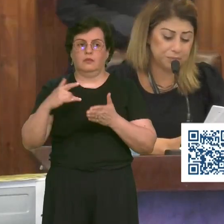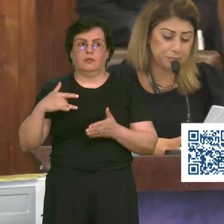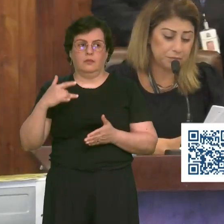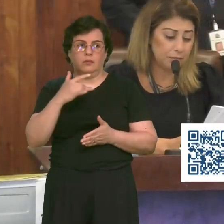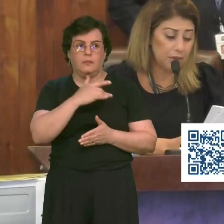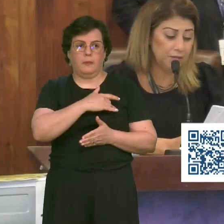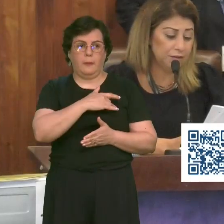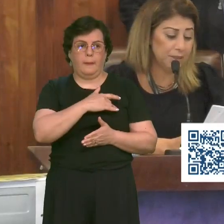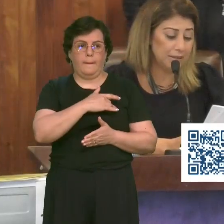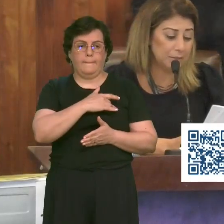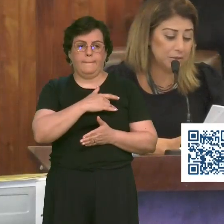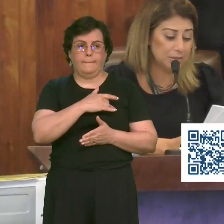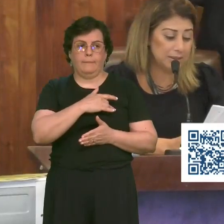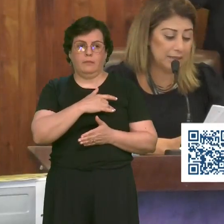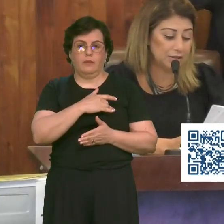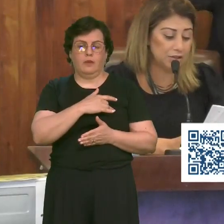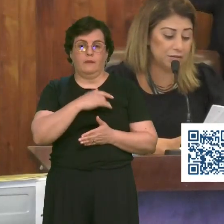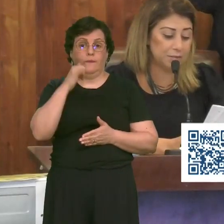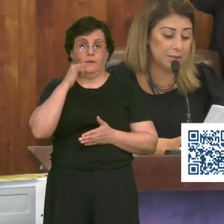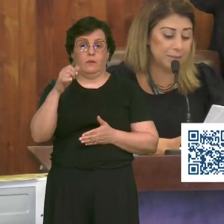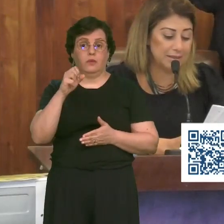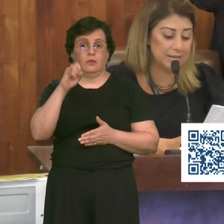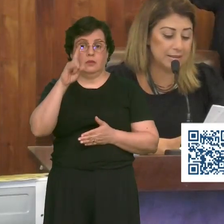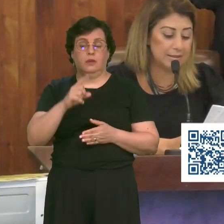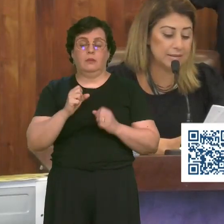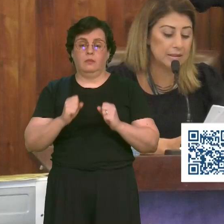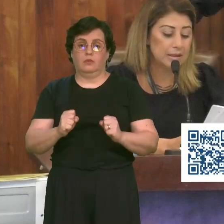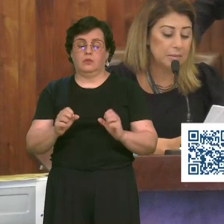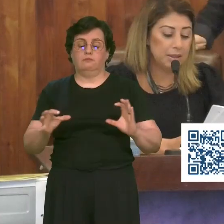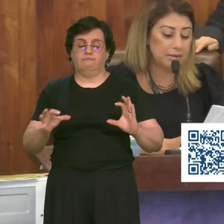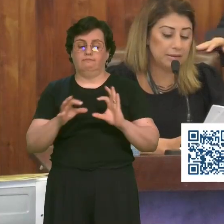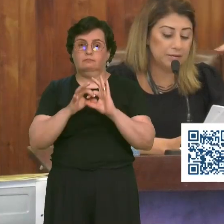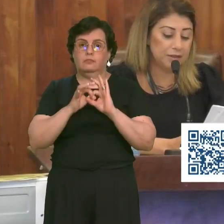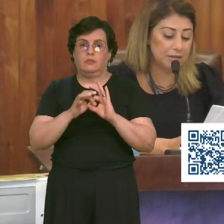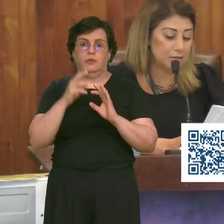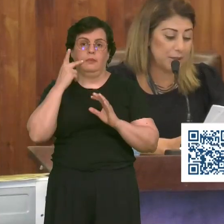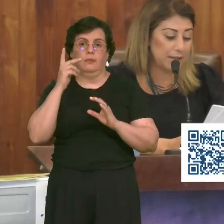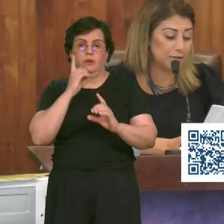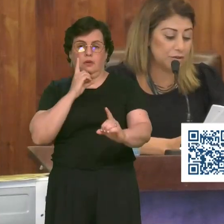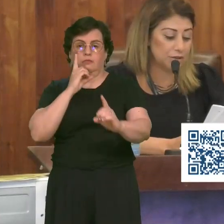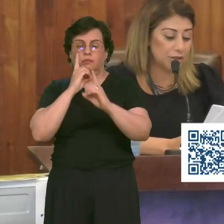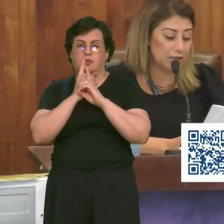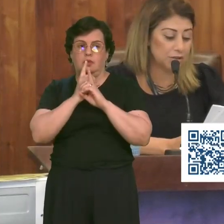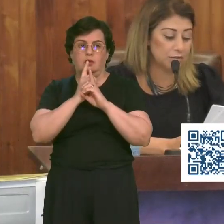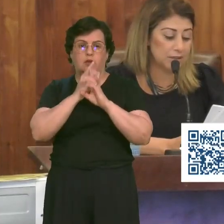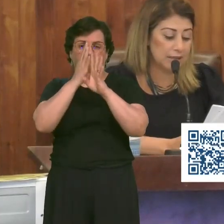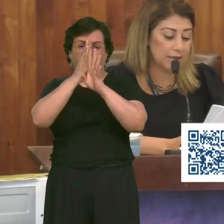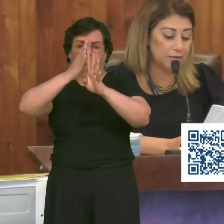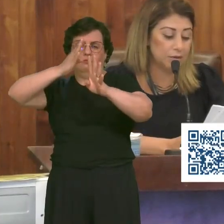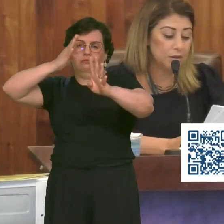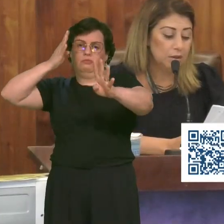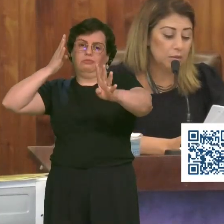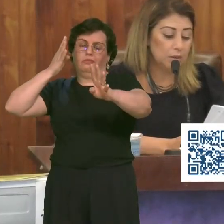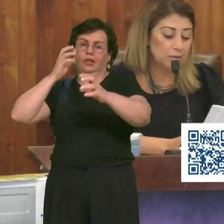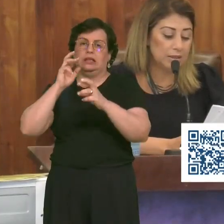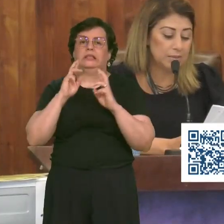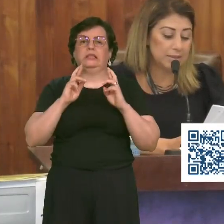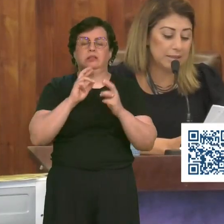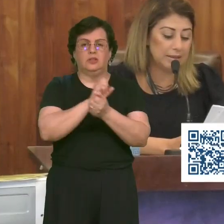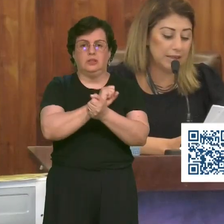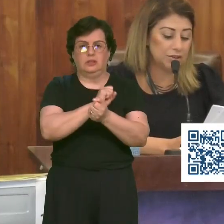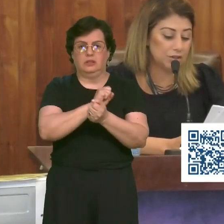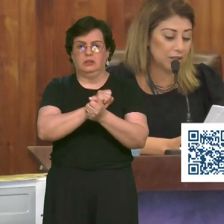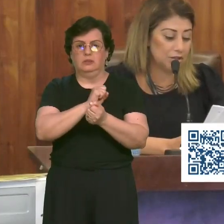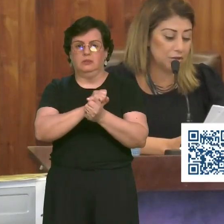Saúde informarem da possibilidade de firmar parcerias para atender fila de espera de quantidade considerável quanto